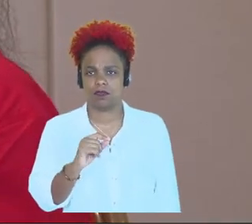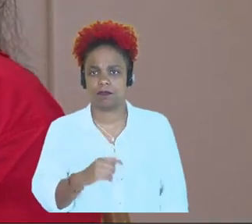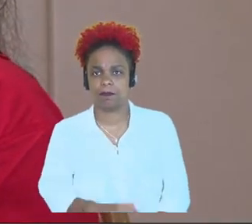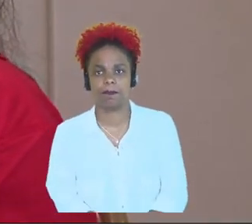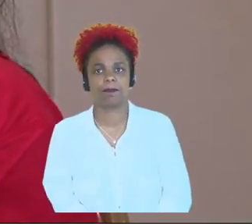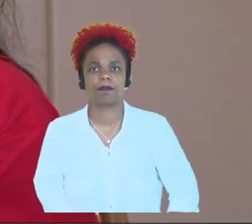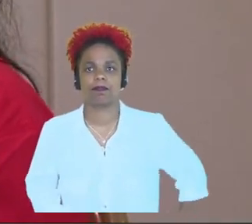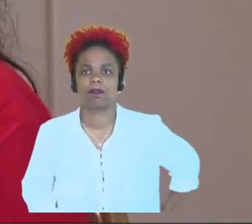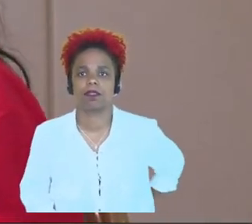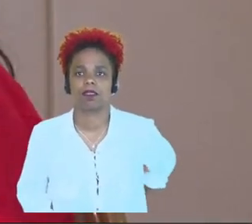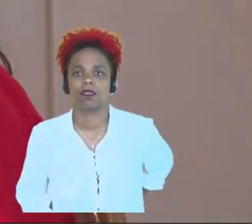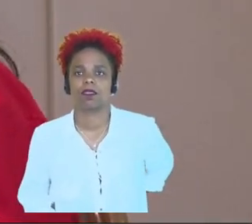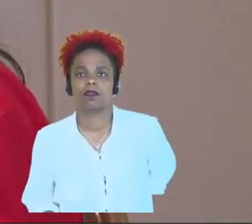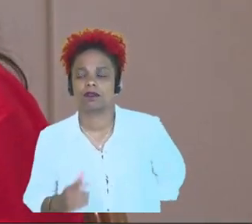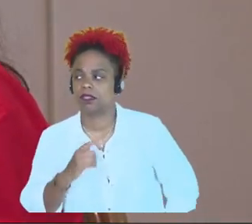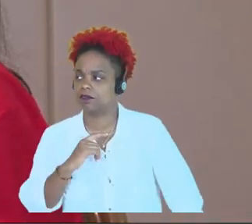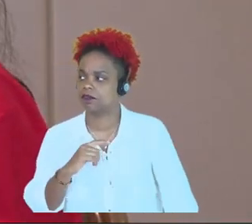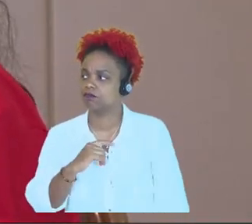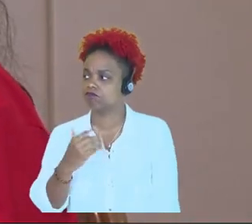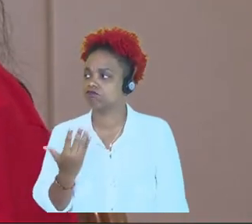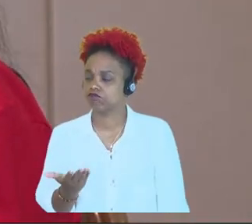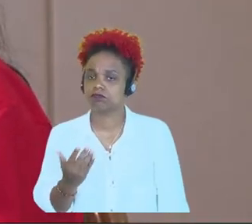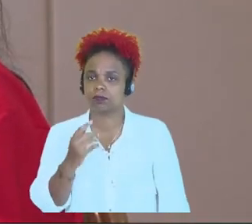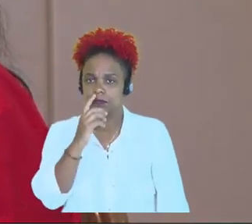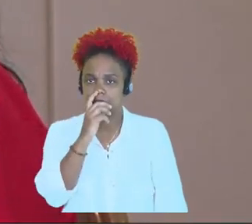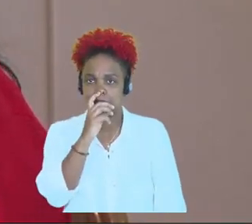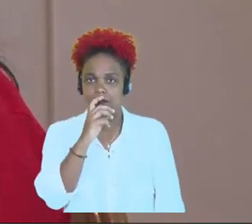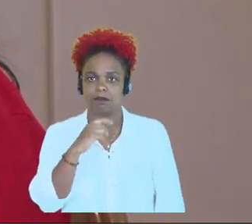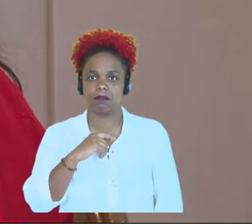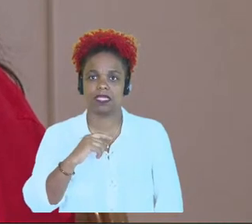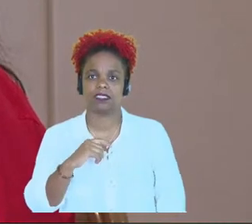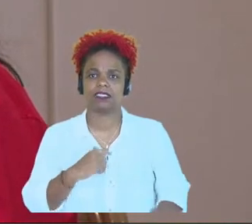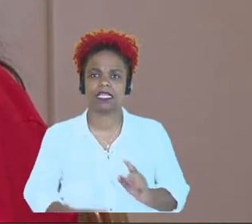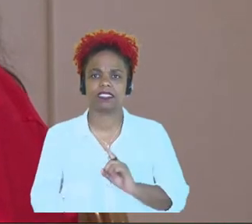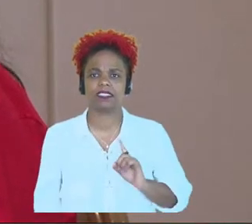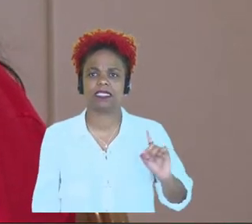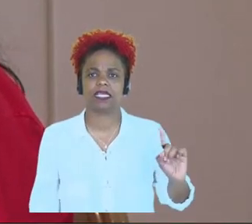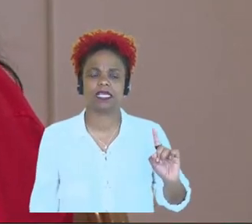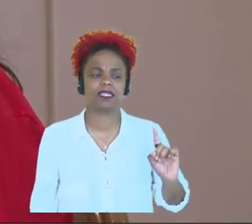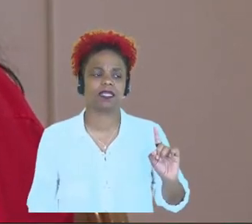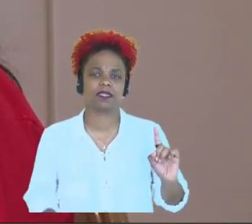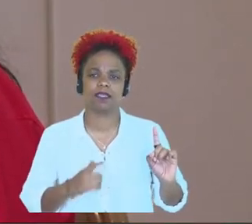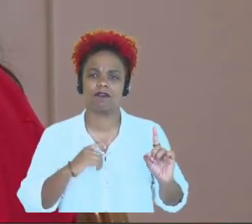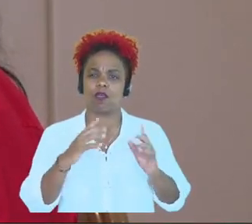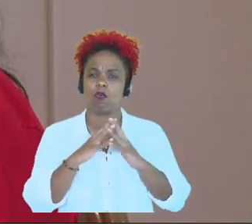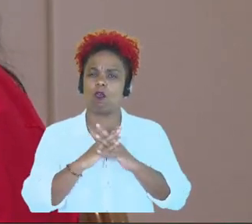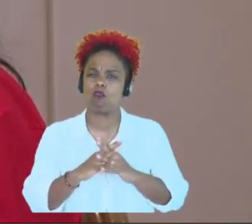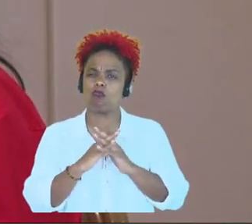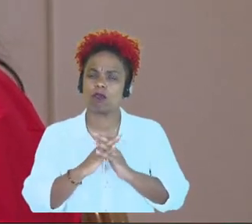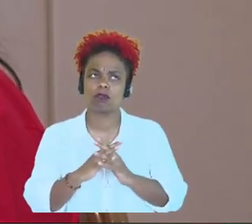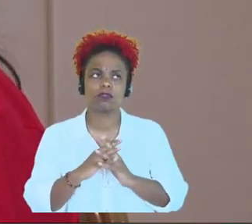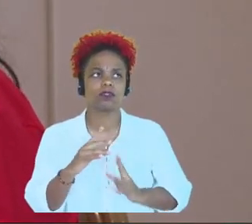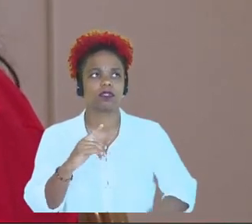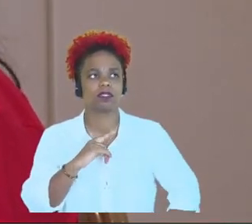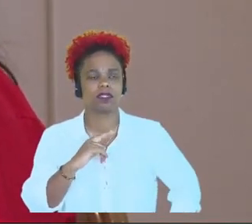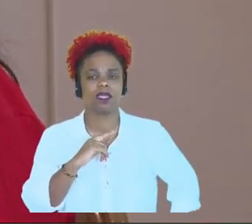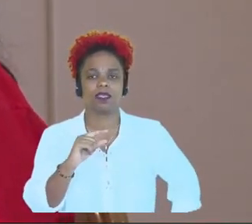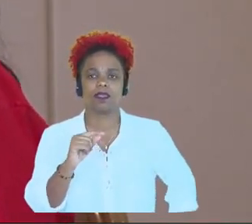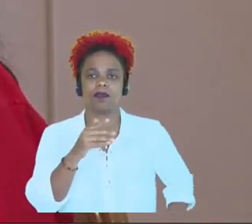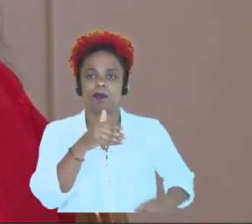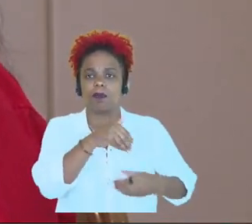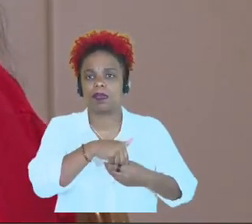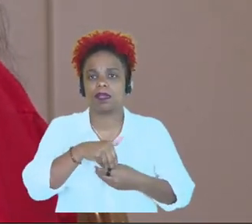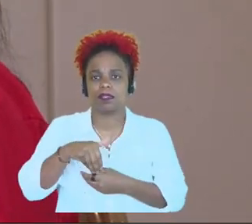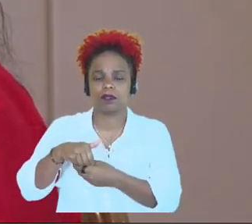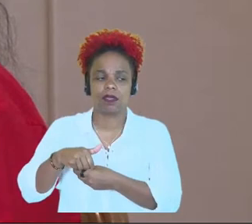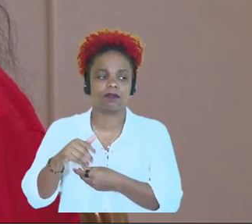talvez mais organizados do que jamais já foi. Né? Mas, no campo da direita, isso ainda está muito confuso. E o eleitorado